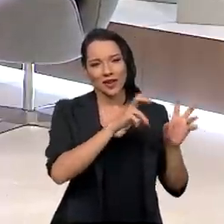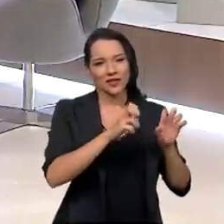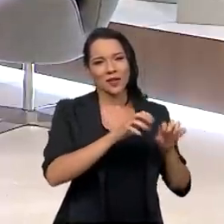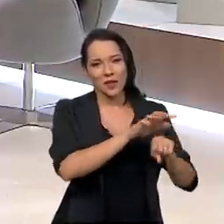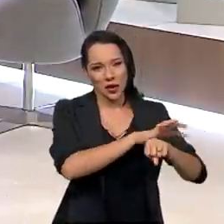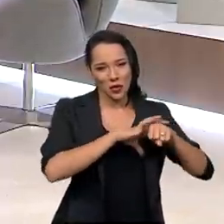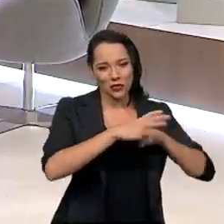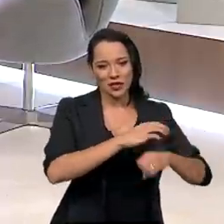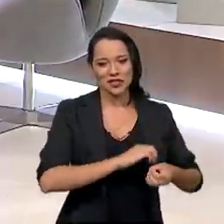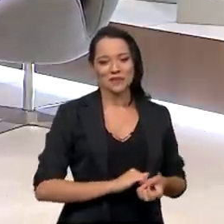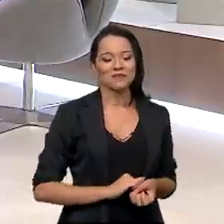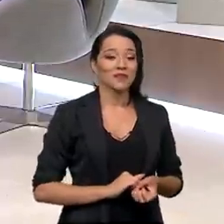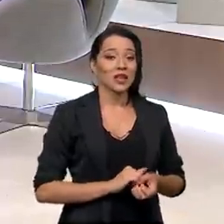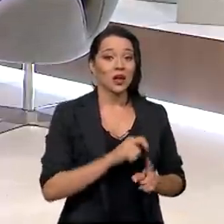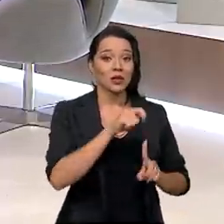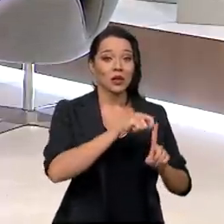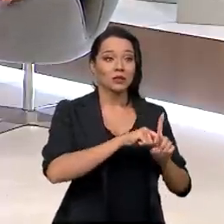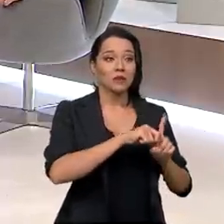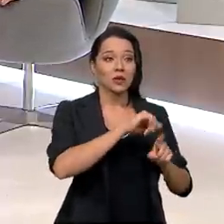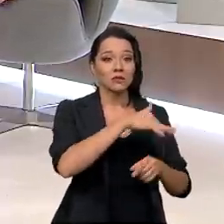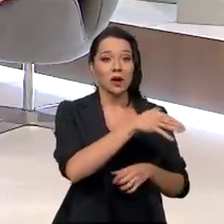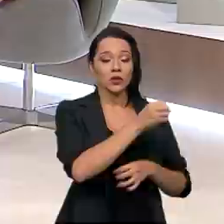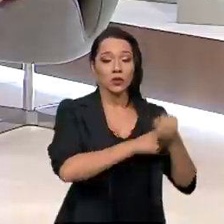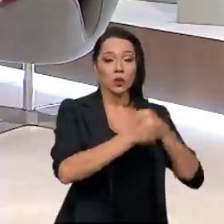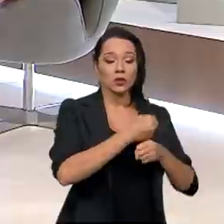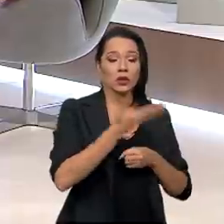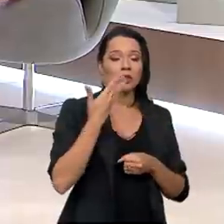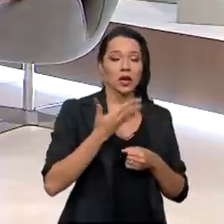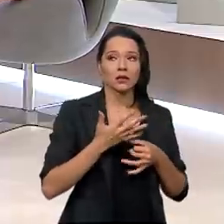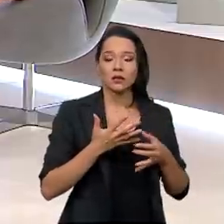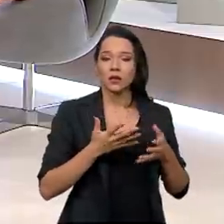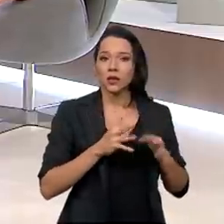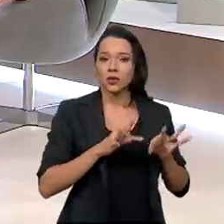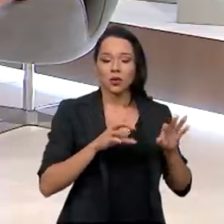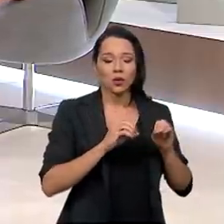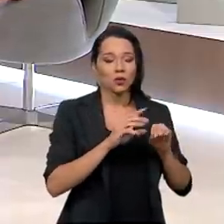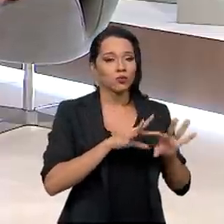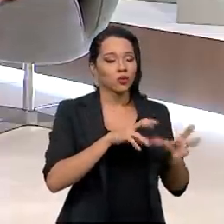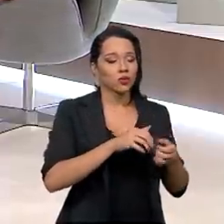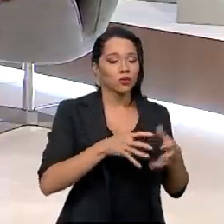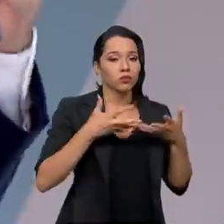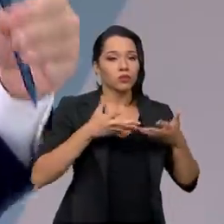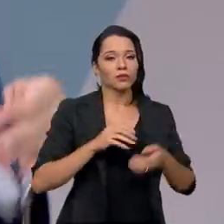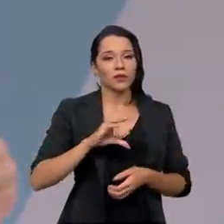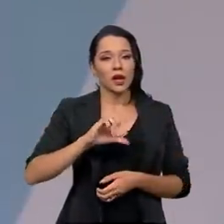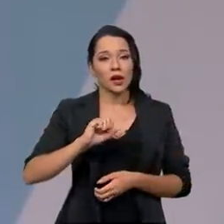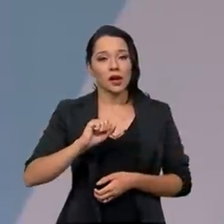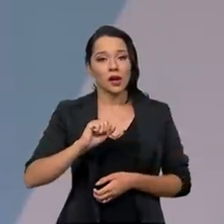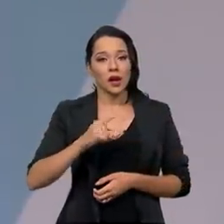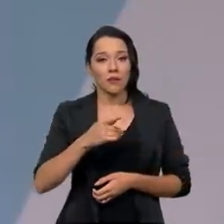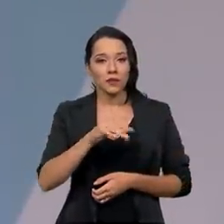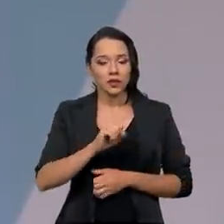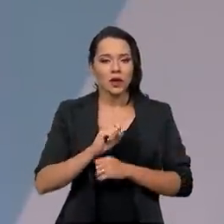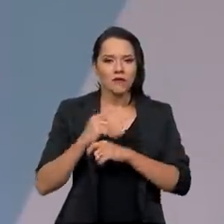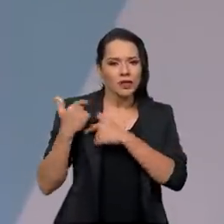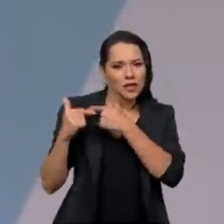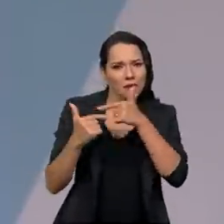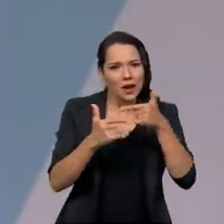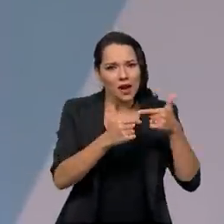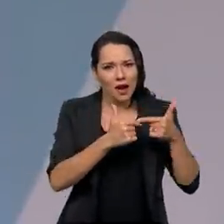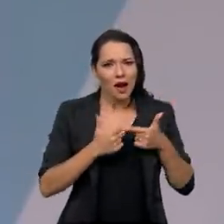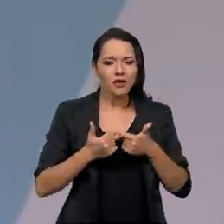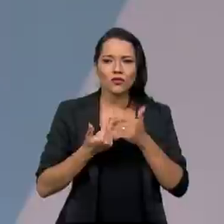Covid-19 realmente, desde março do ano passado, mobiliza o Brasil e o mundo. E a CAPES, ela vem trabalhando com